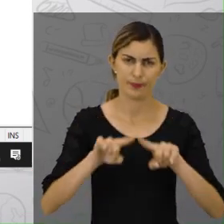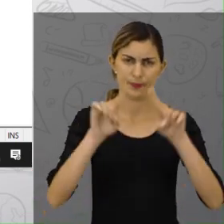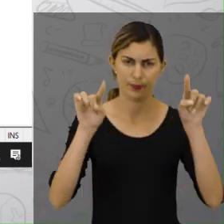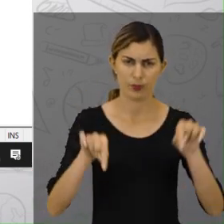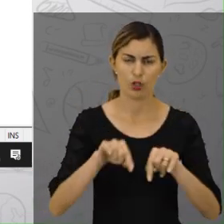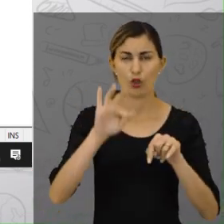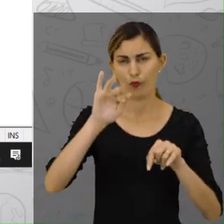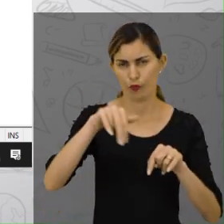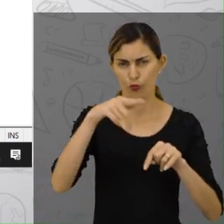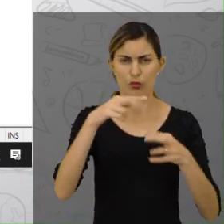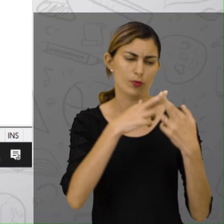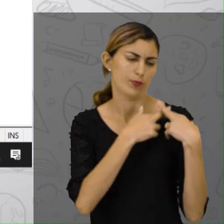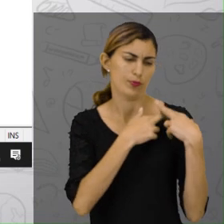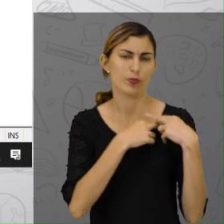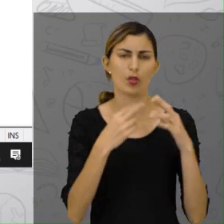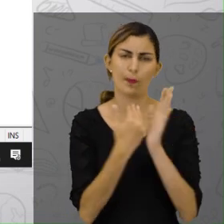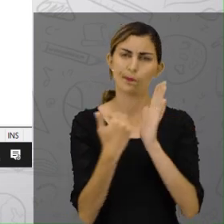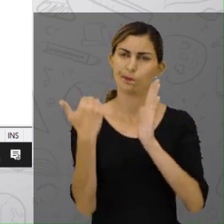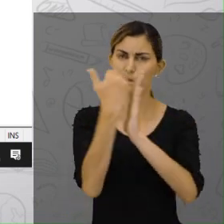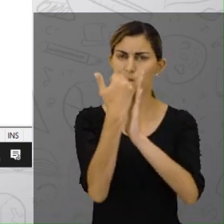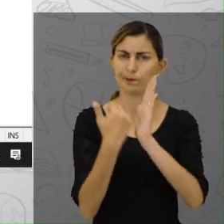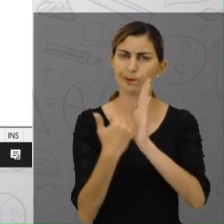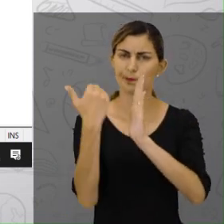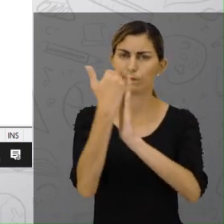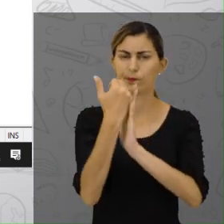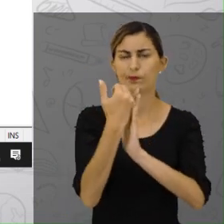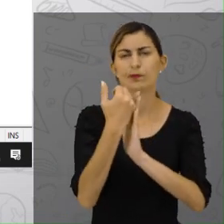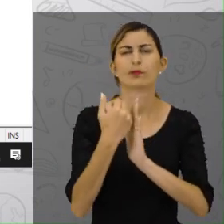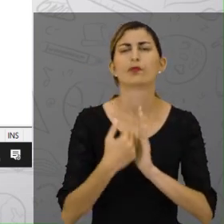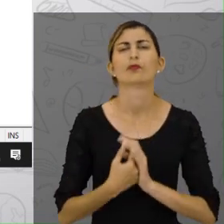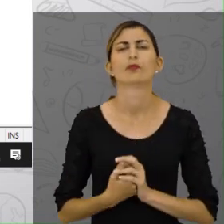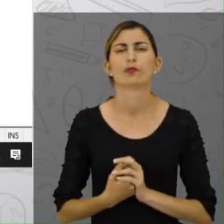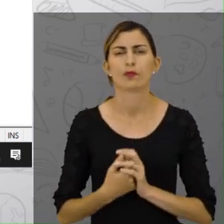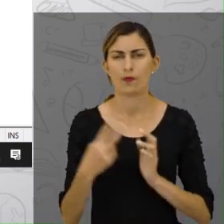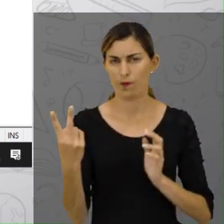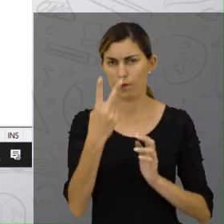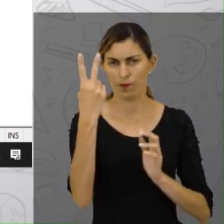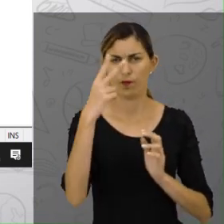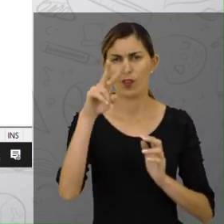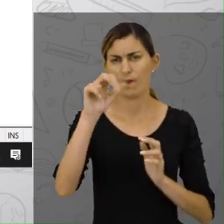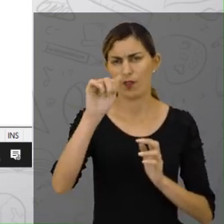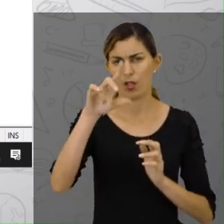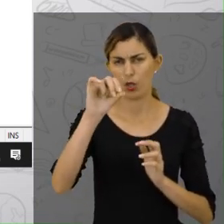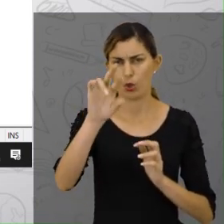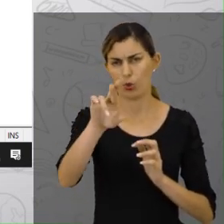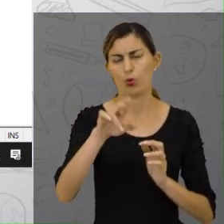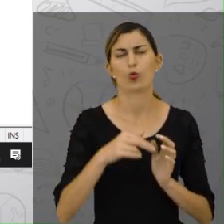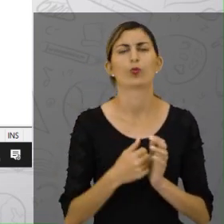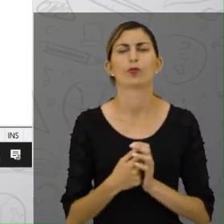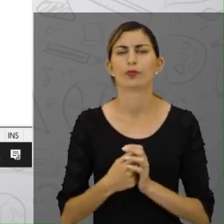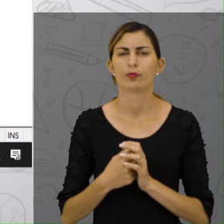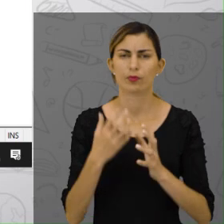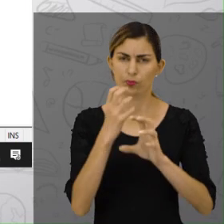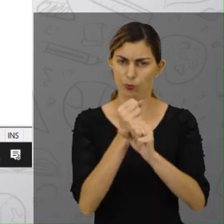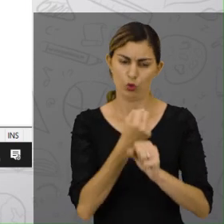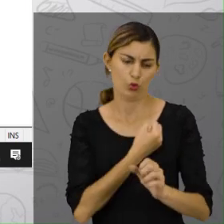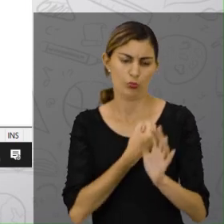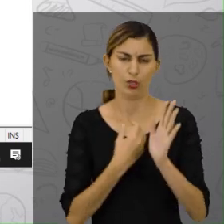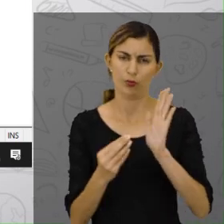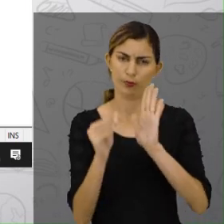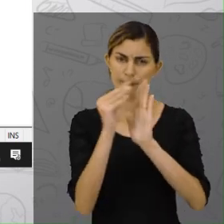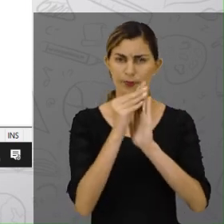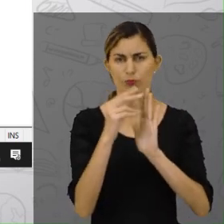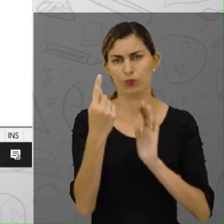script. A função dele é acrescentar um valor unário, no caso